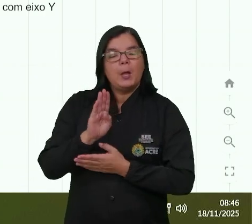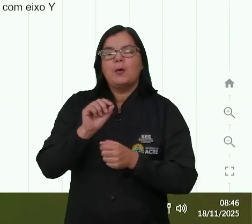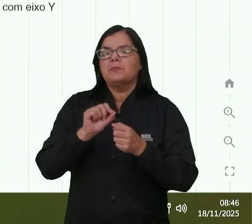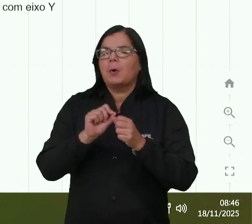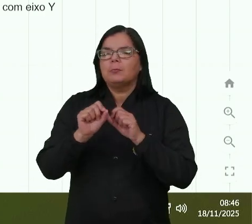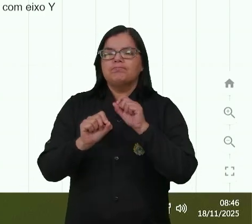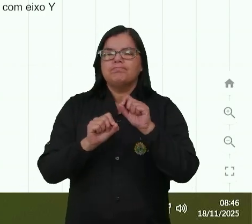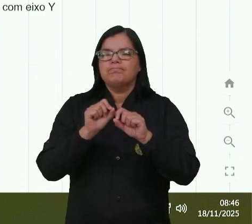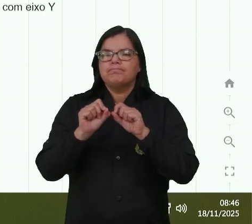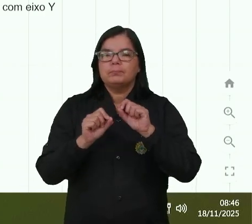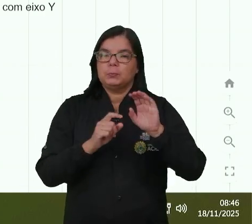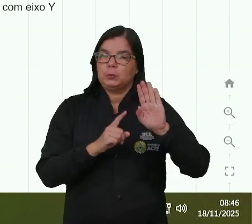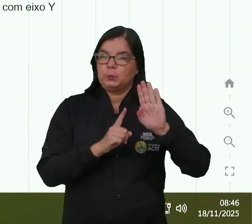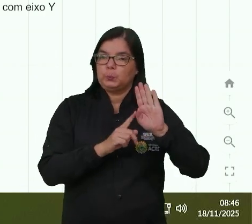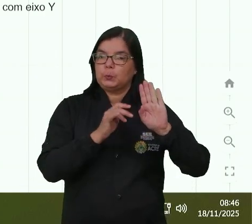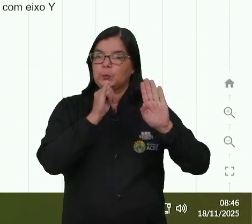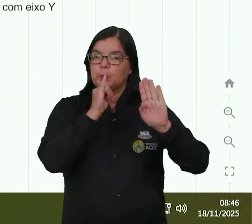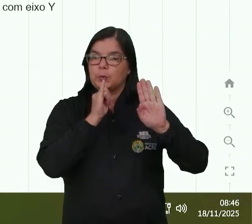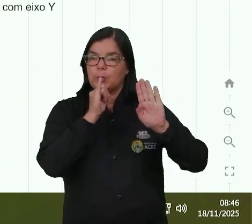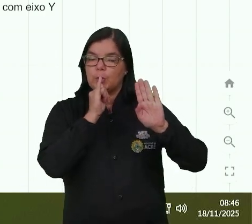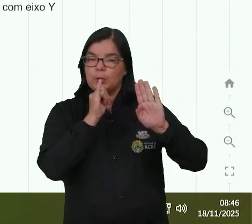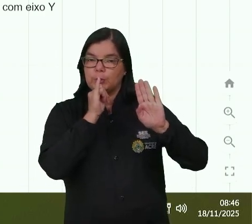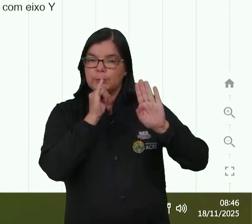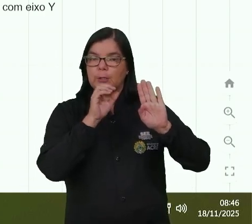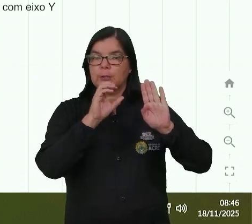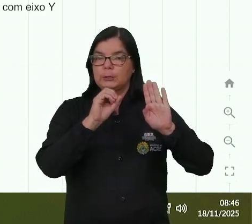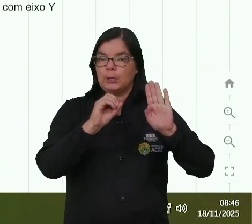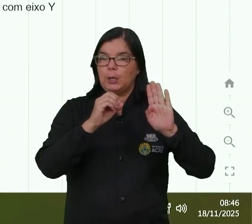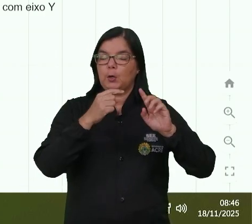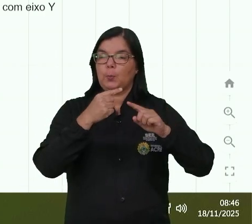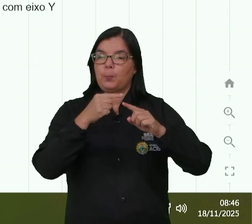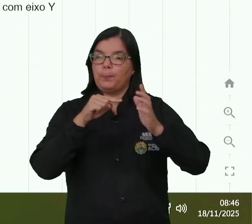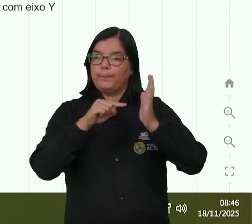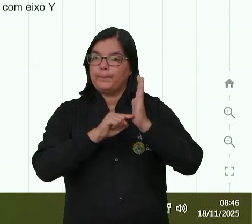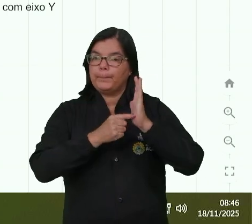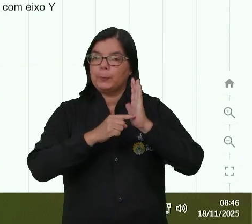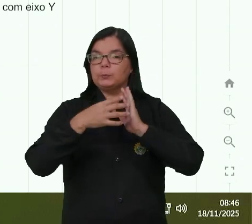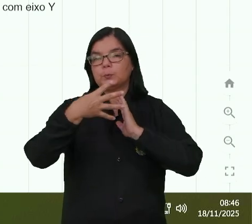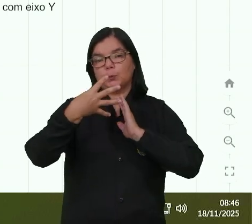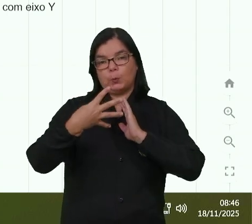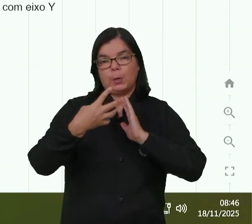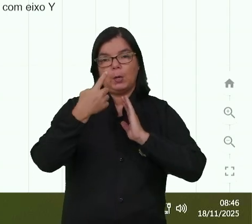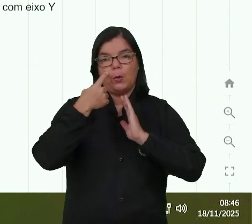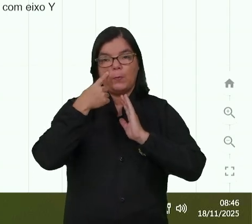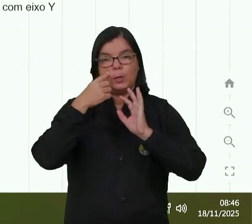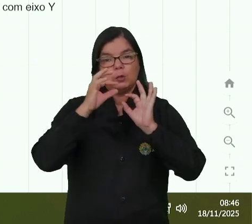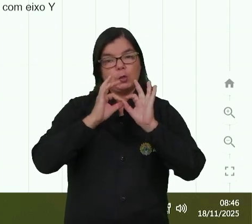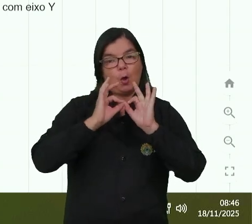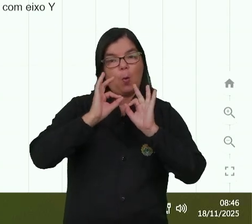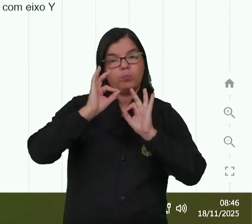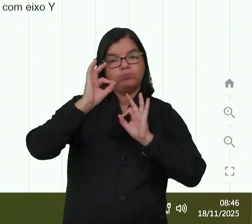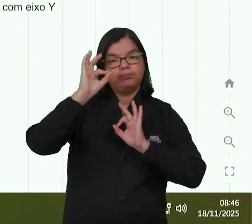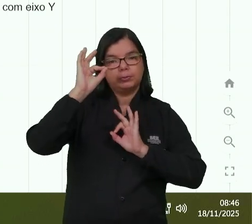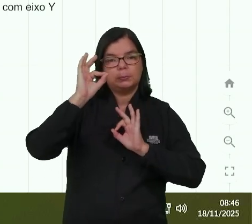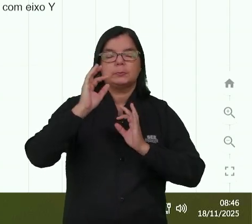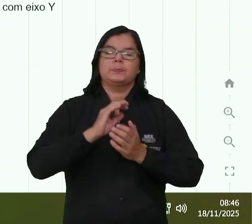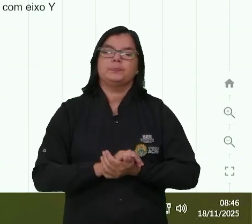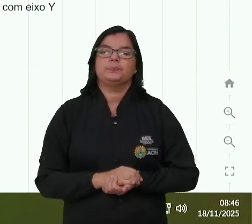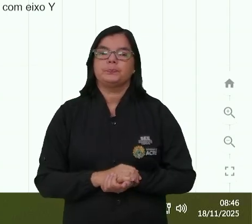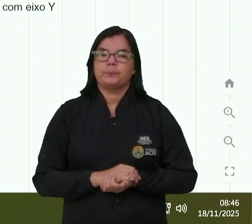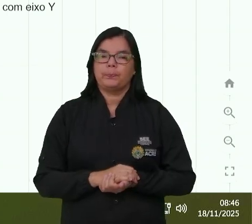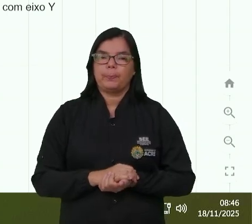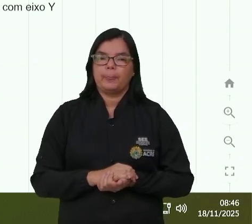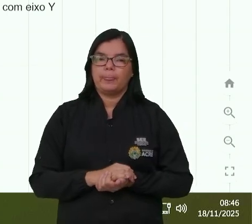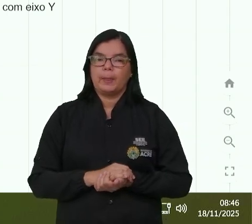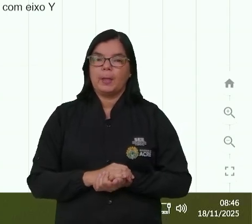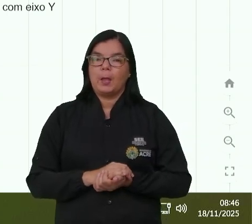Então, eu tenho aqui o valor B, por exemplo, 0,4. Quando eu aumentar, veja o que acontece. Quando eu